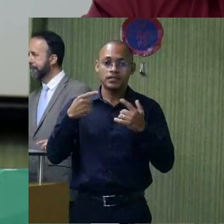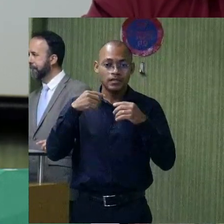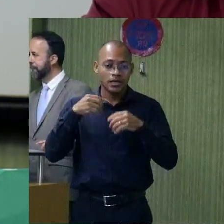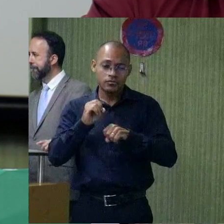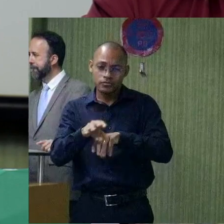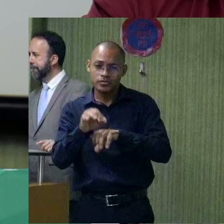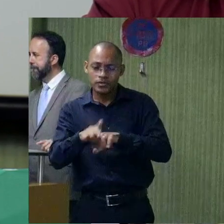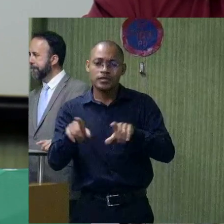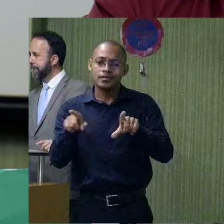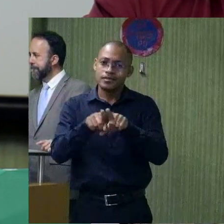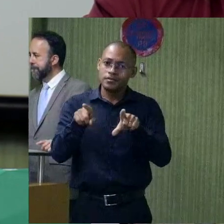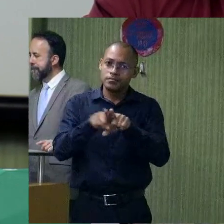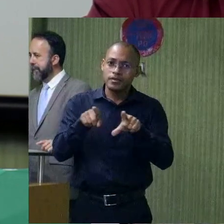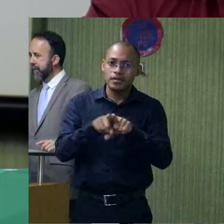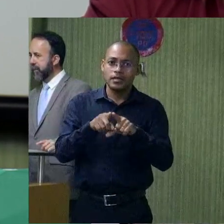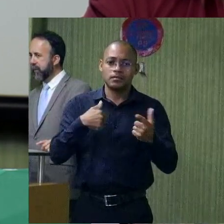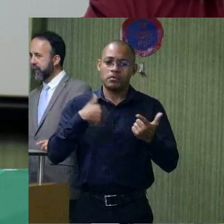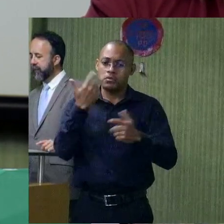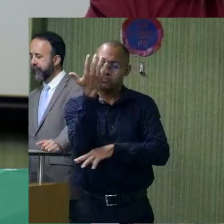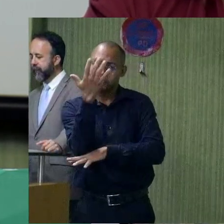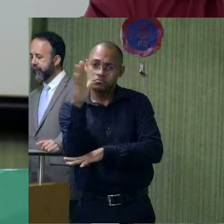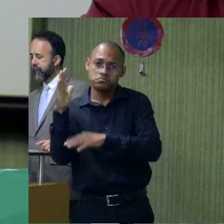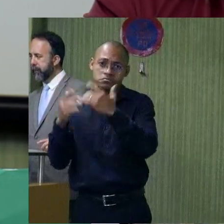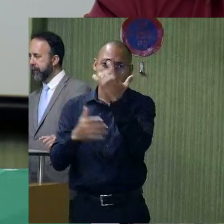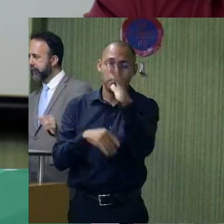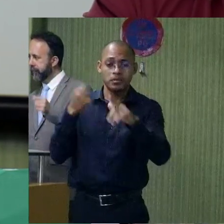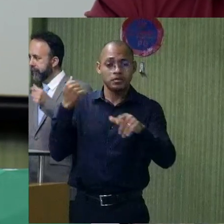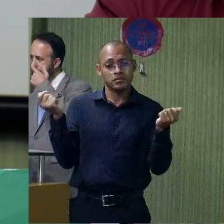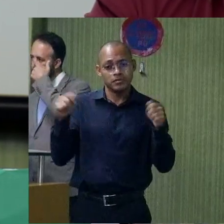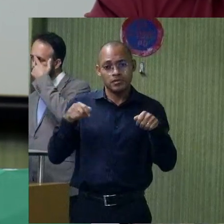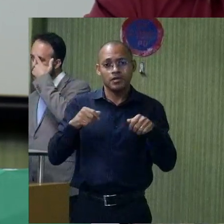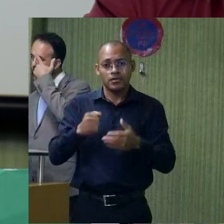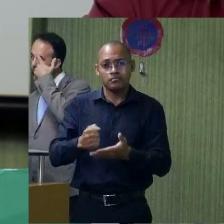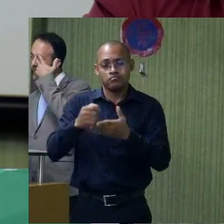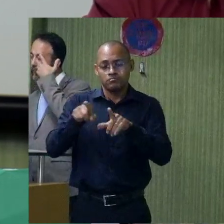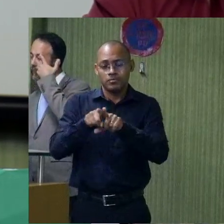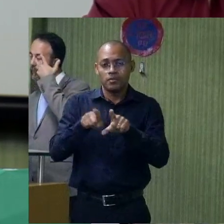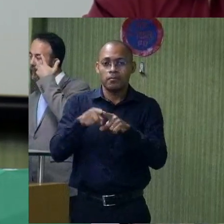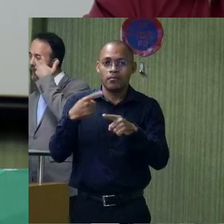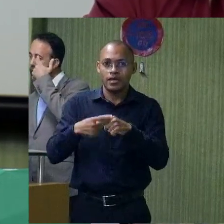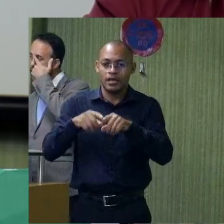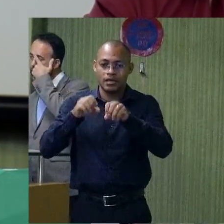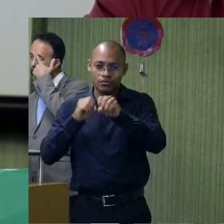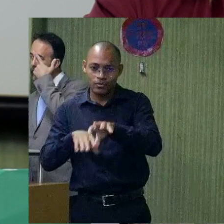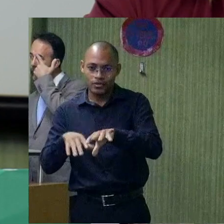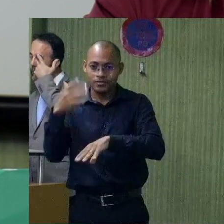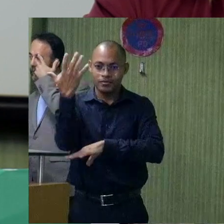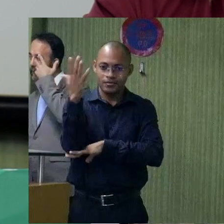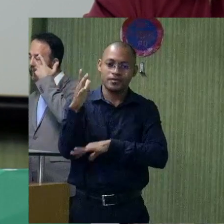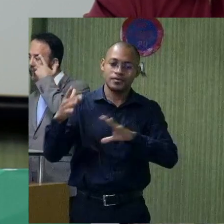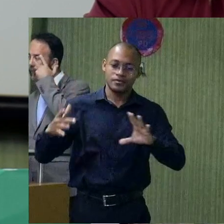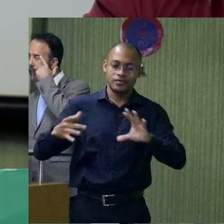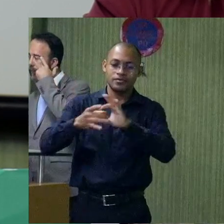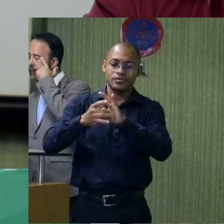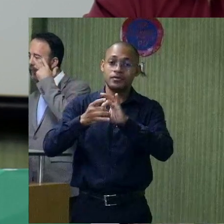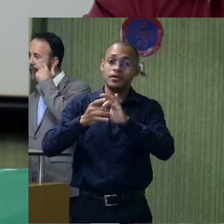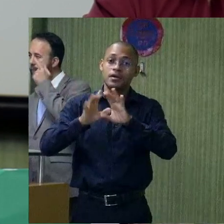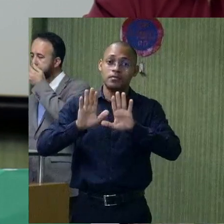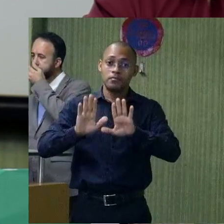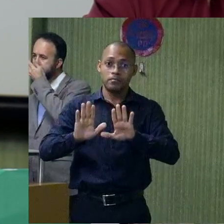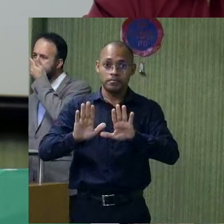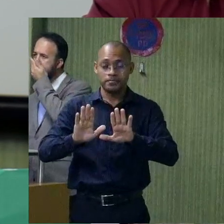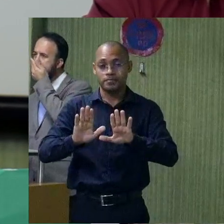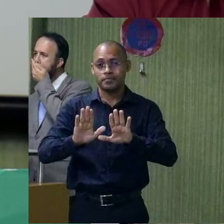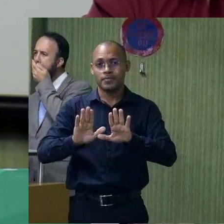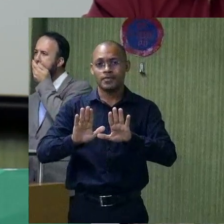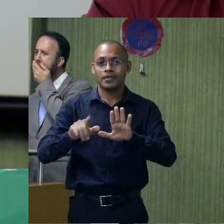de repente do ponto de vista do meio ambiente Pode não estar é muito difícil né porque a educação é meio ambiente andam juntas mas uma uma atuação